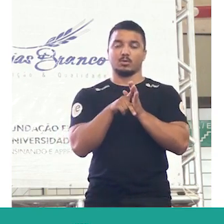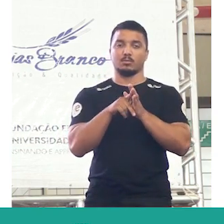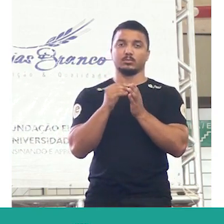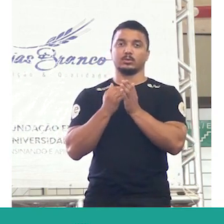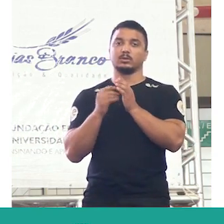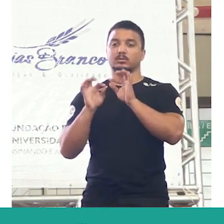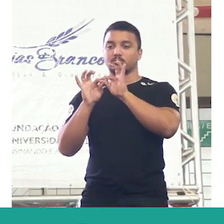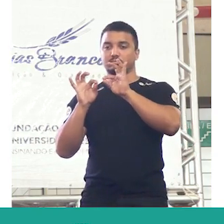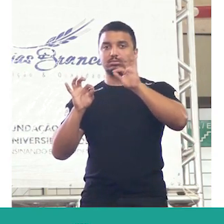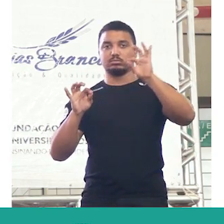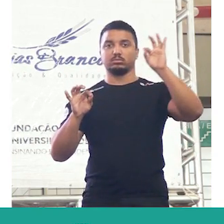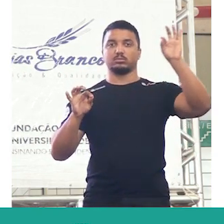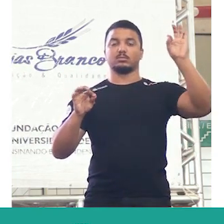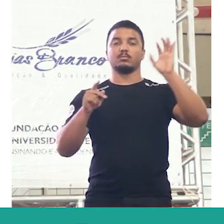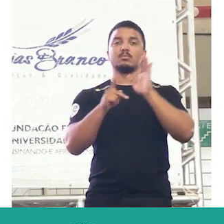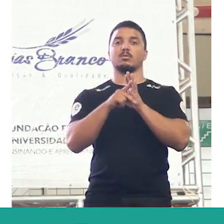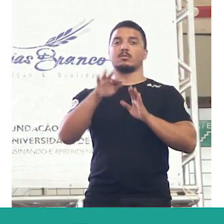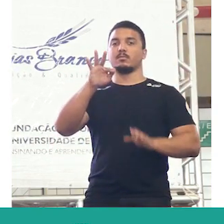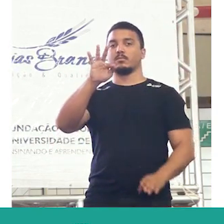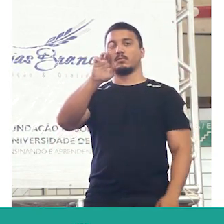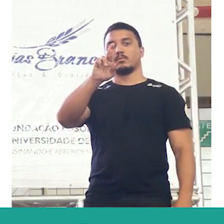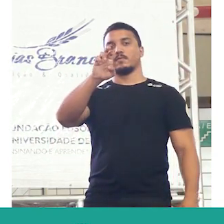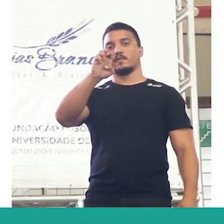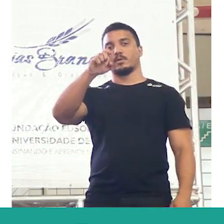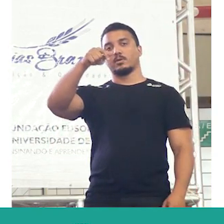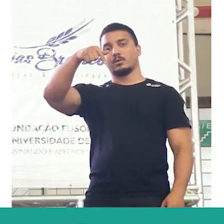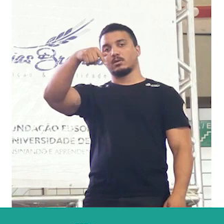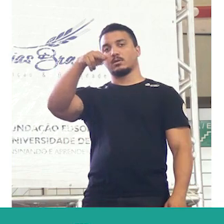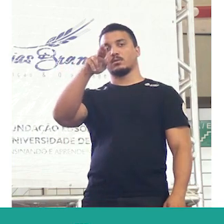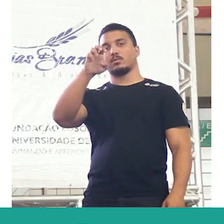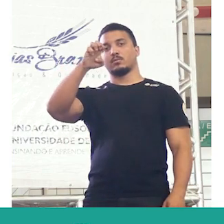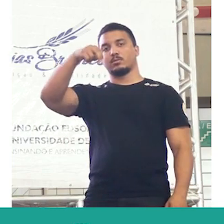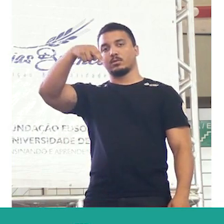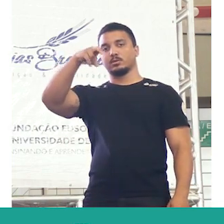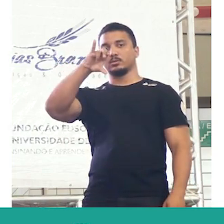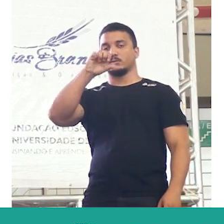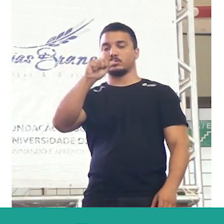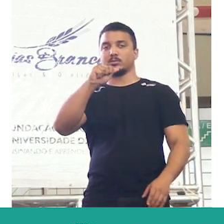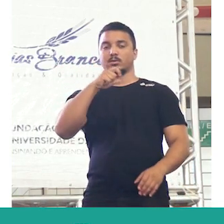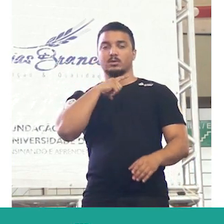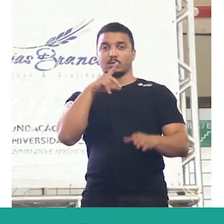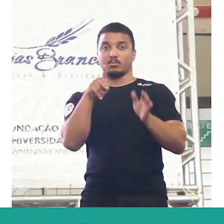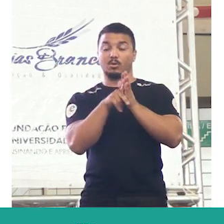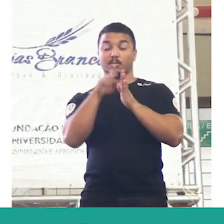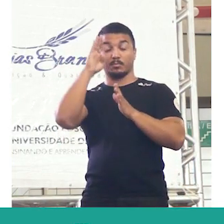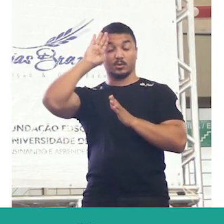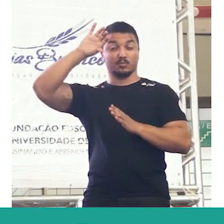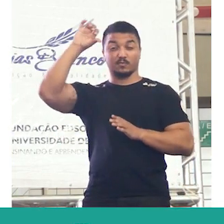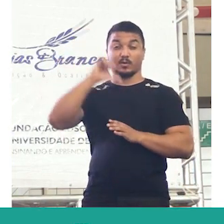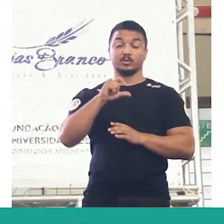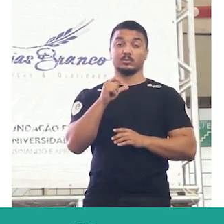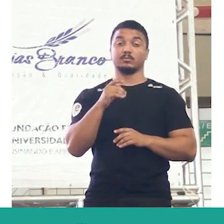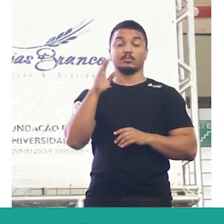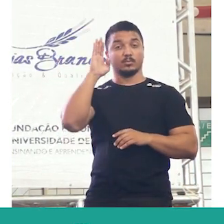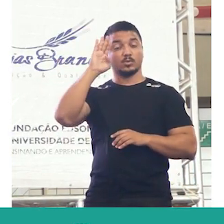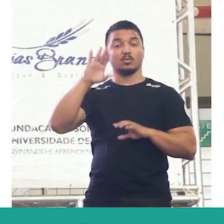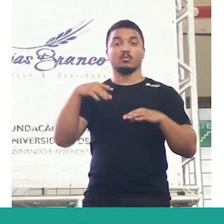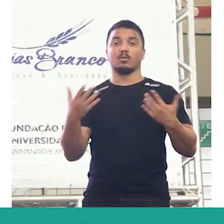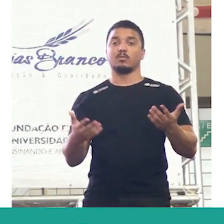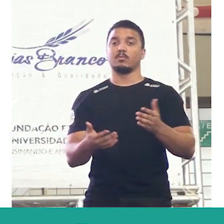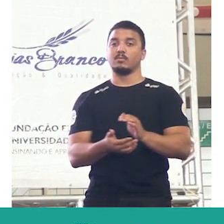parte crescente da frequência. Então, qual é a onda que tem maior frequência aí? Qual é?